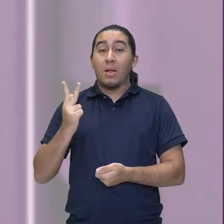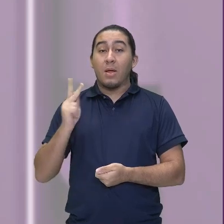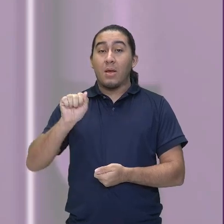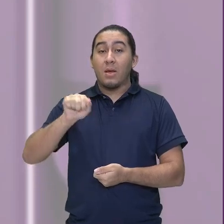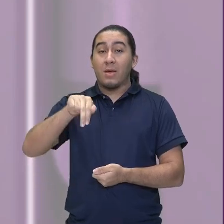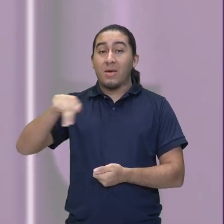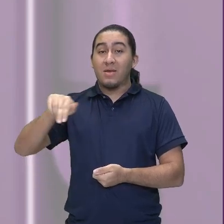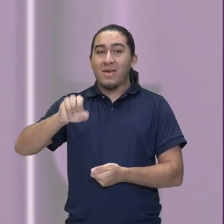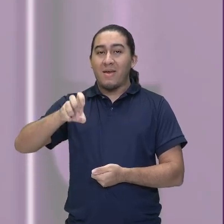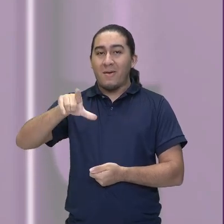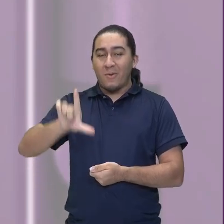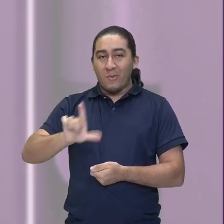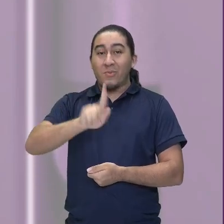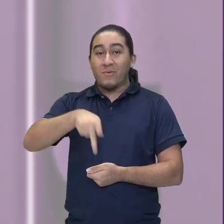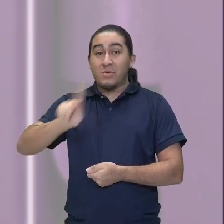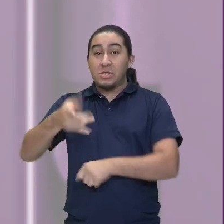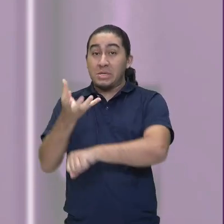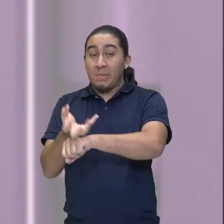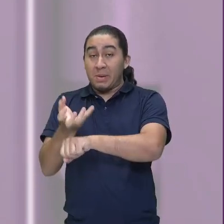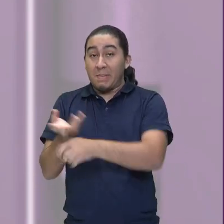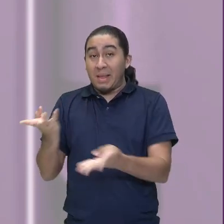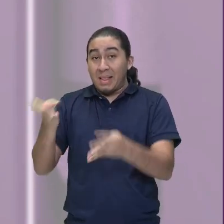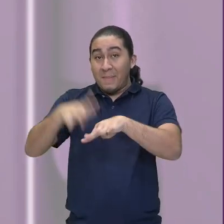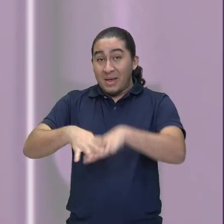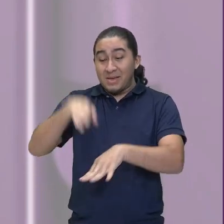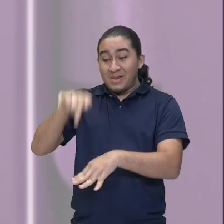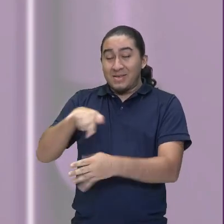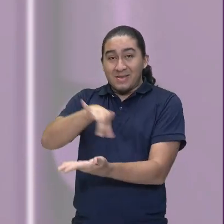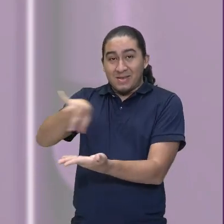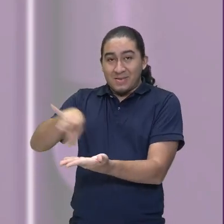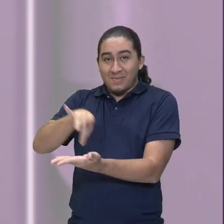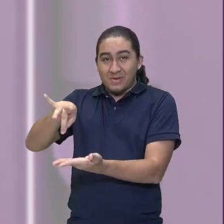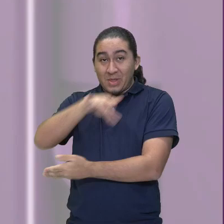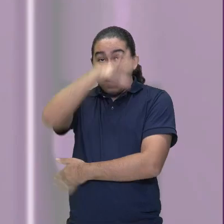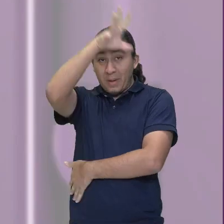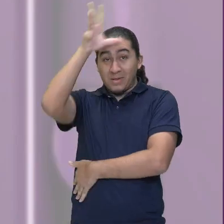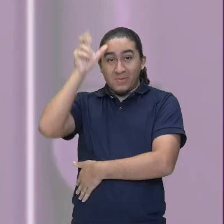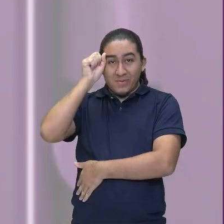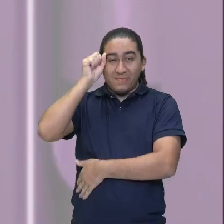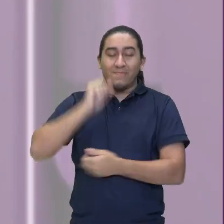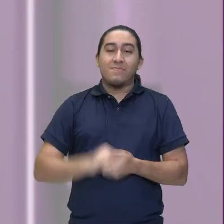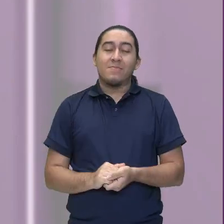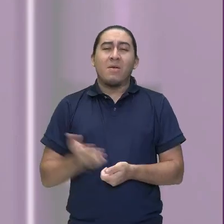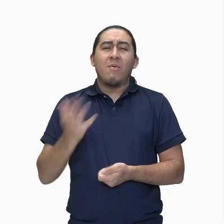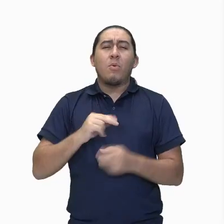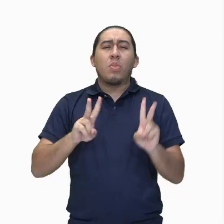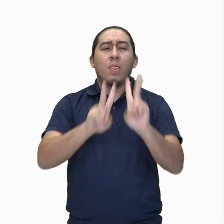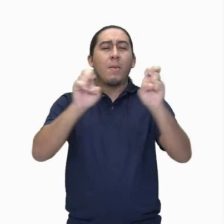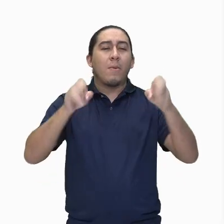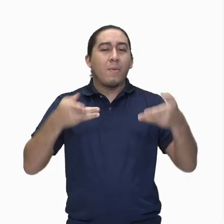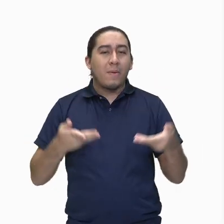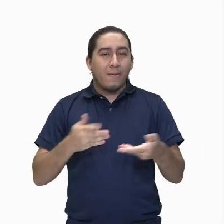Santos, professor de matemática aqui do Centro de Mídias do Amazonas. Vamos ver o que temos para a nossa aula.